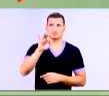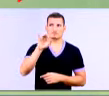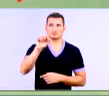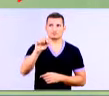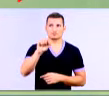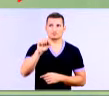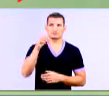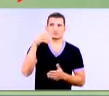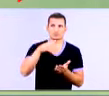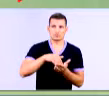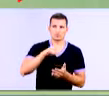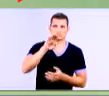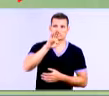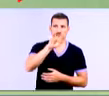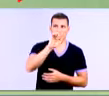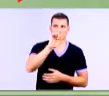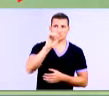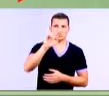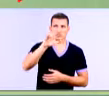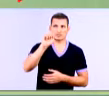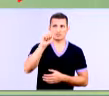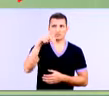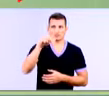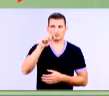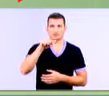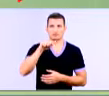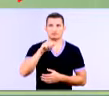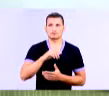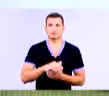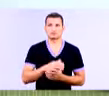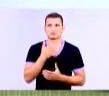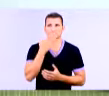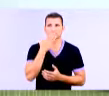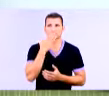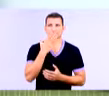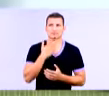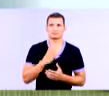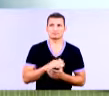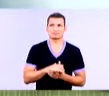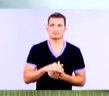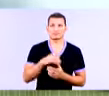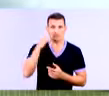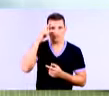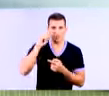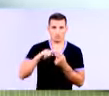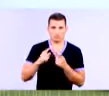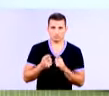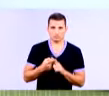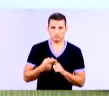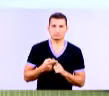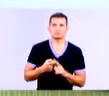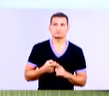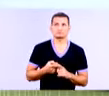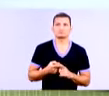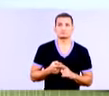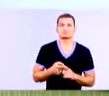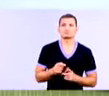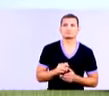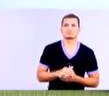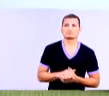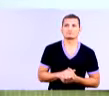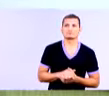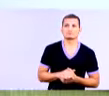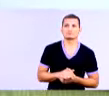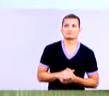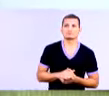E por último nós temos o boolean, que é um tipo lógico, que a gente chama, é o famoso lógico lá do Visual G, o